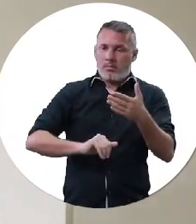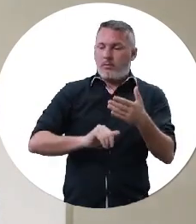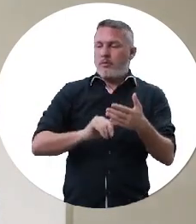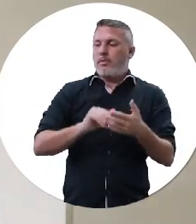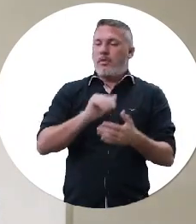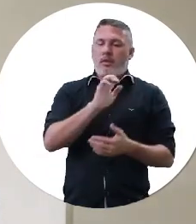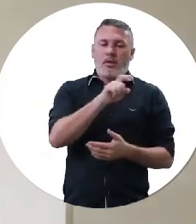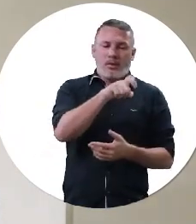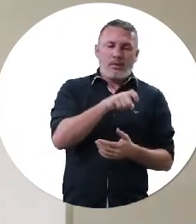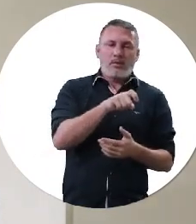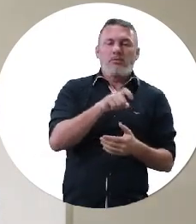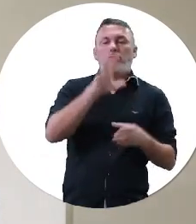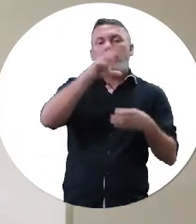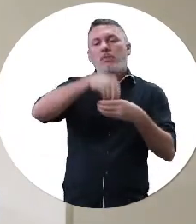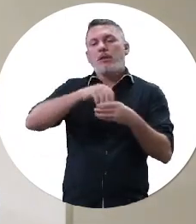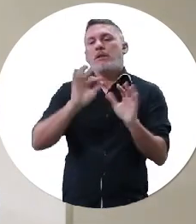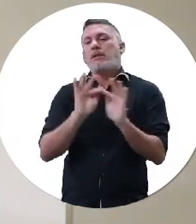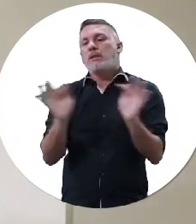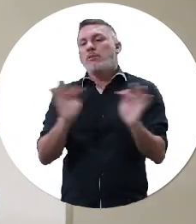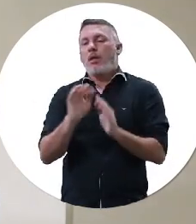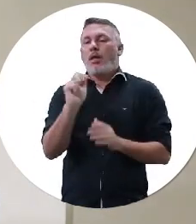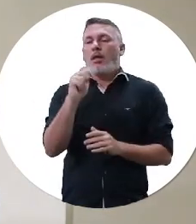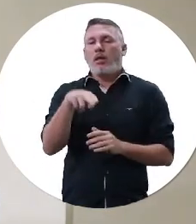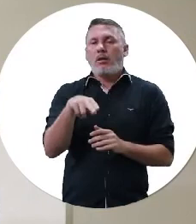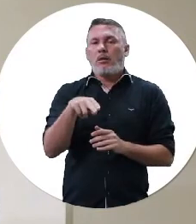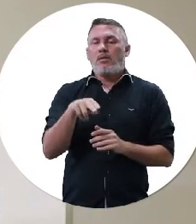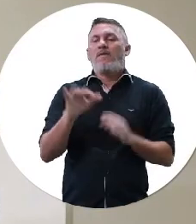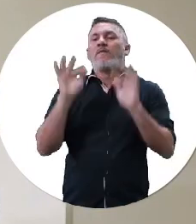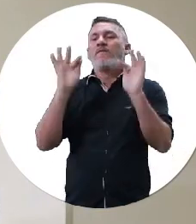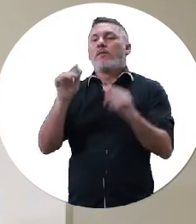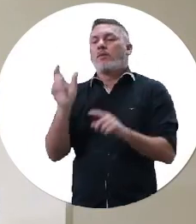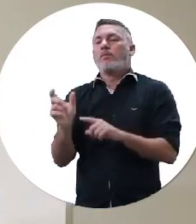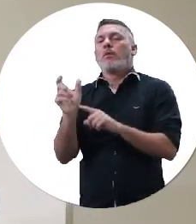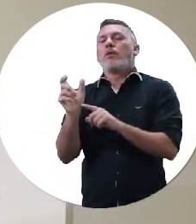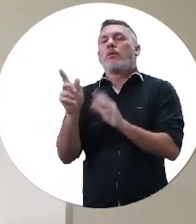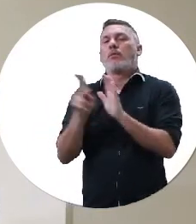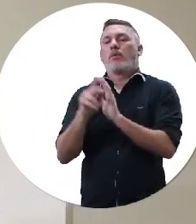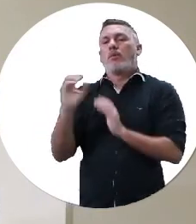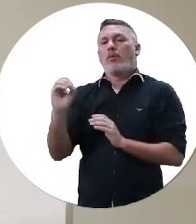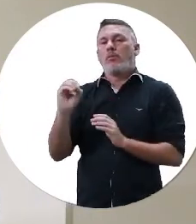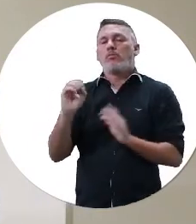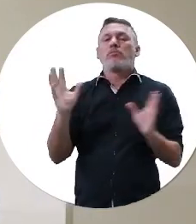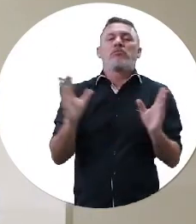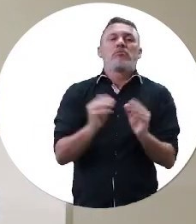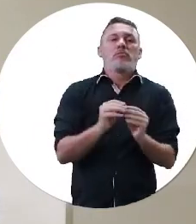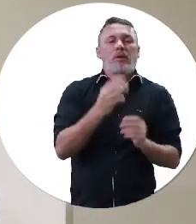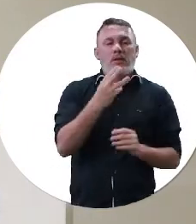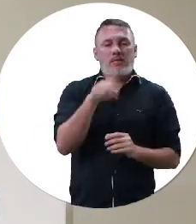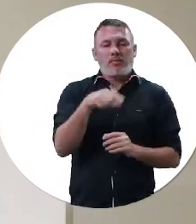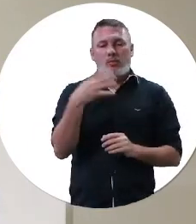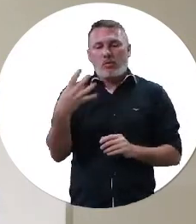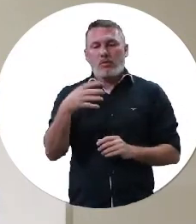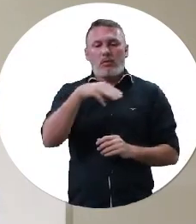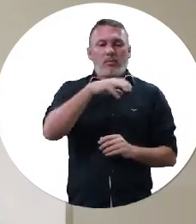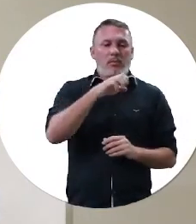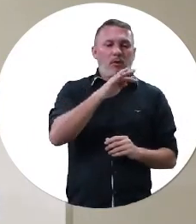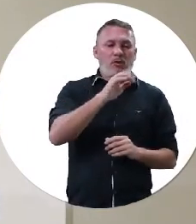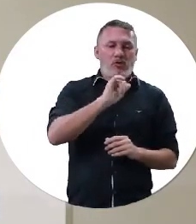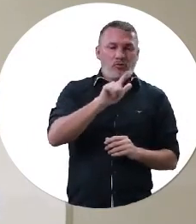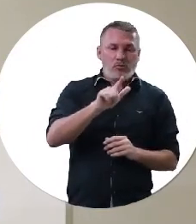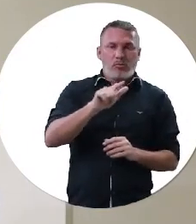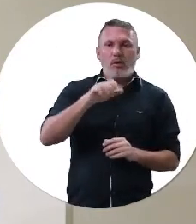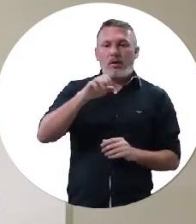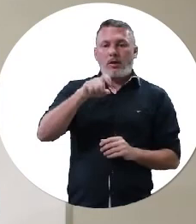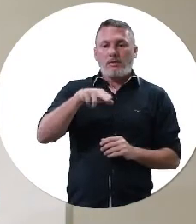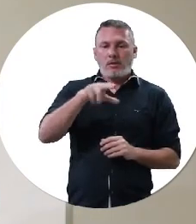Ex. Somente ligação simples. An. Terminação de hidrocarboneto. O. 3,4 de metil